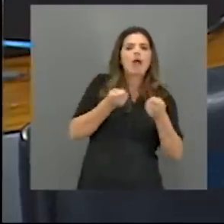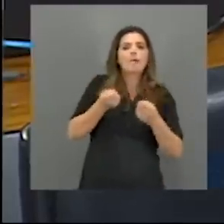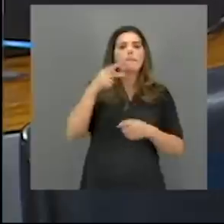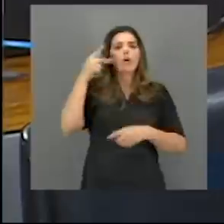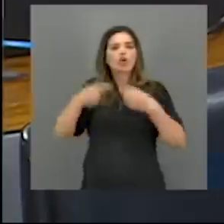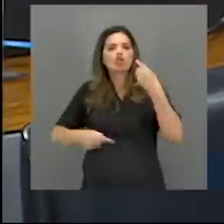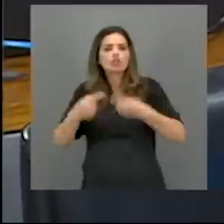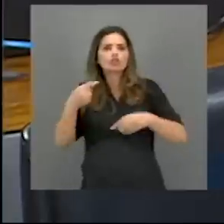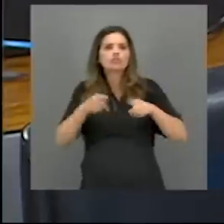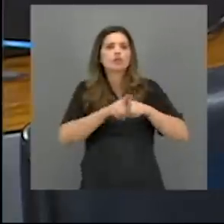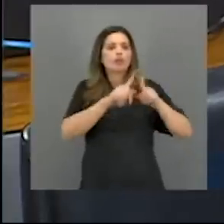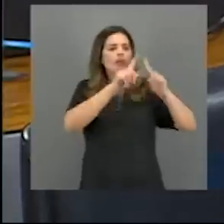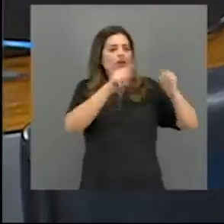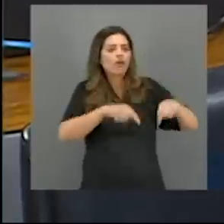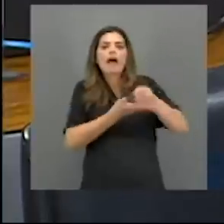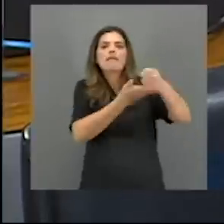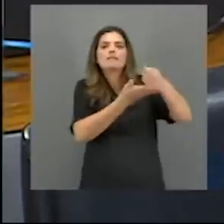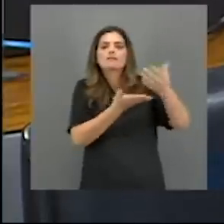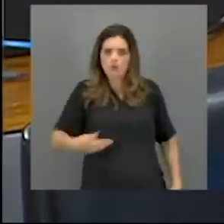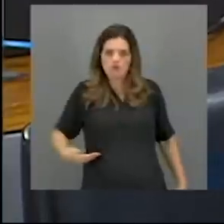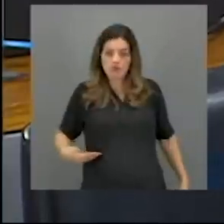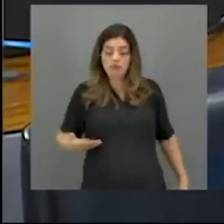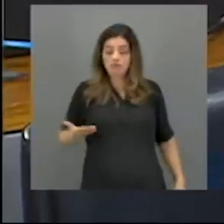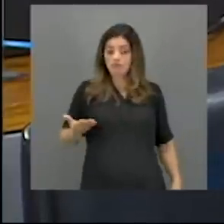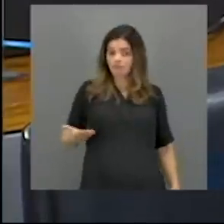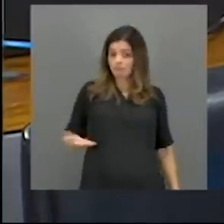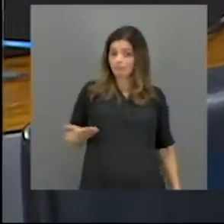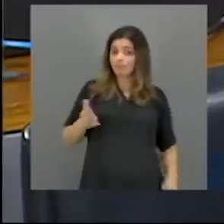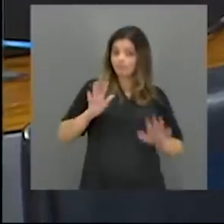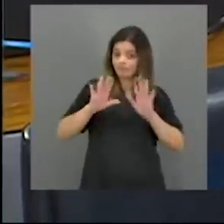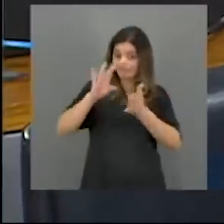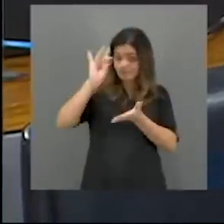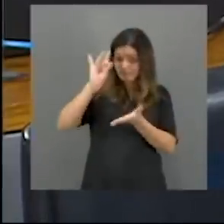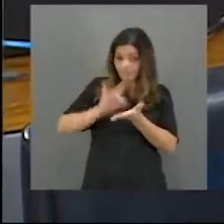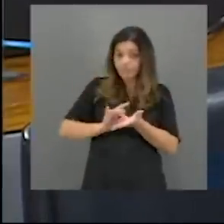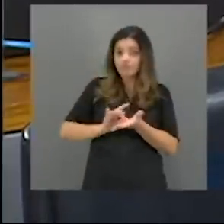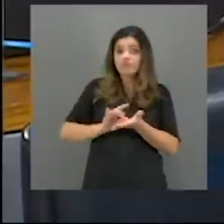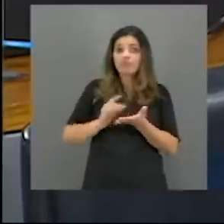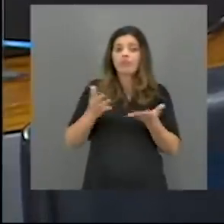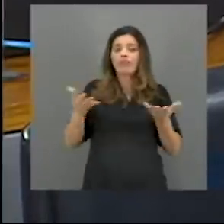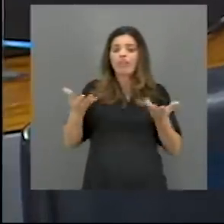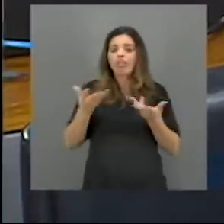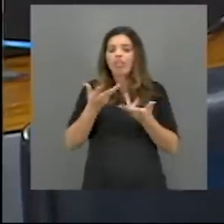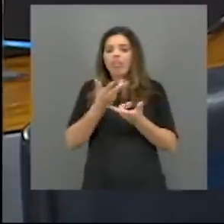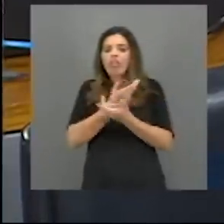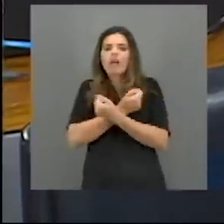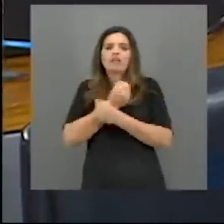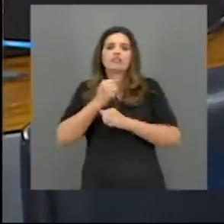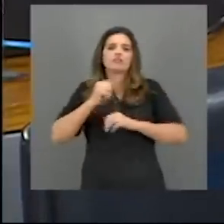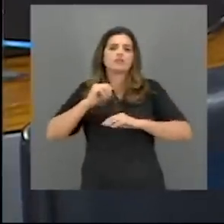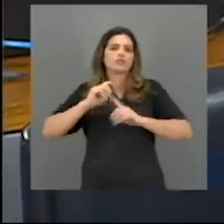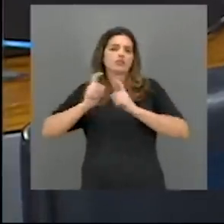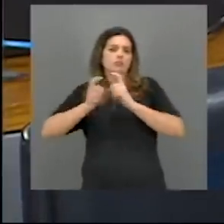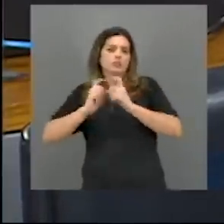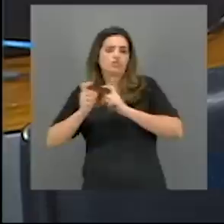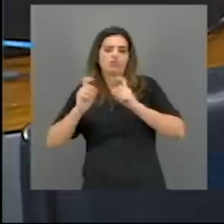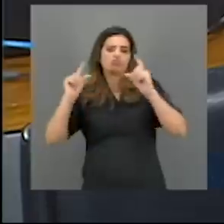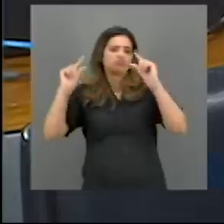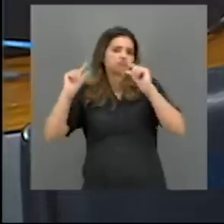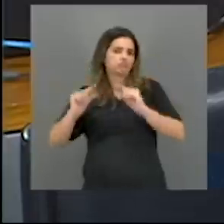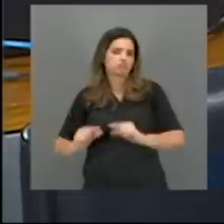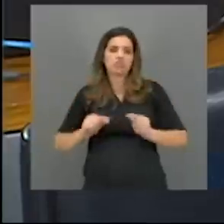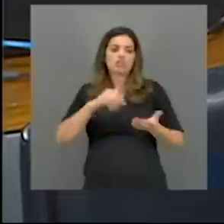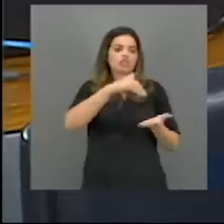terceiro escalão para formar base parlamentar. E o fato é que isso diminui a eficiência administrativa, porque várias secretarias que deveriam